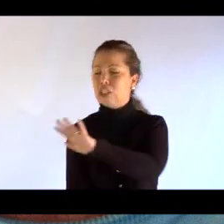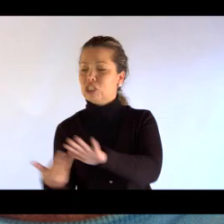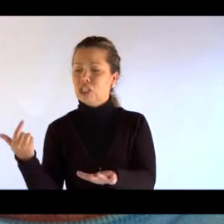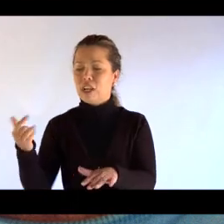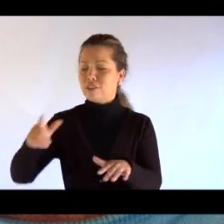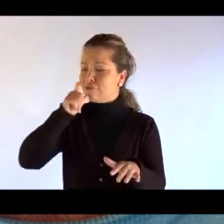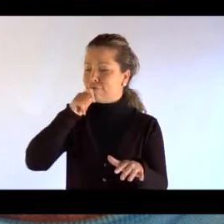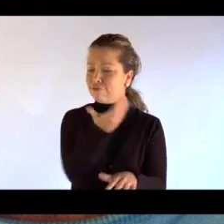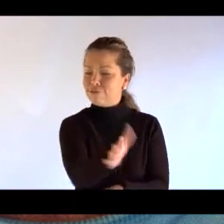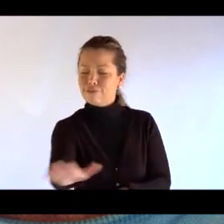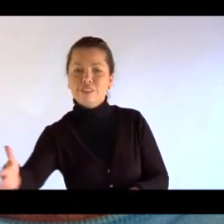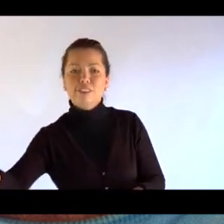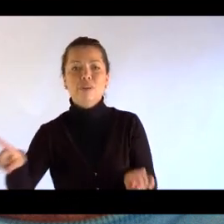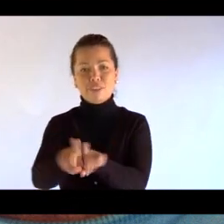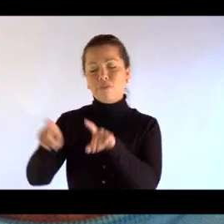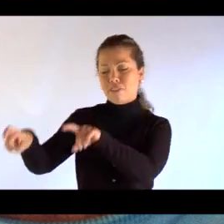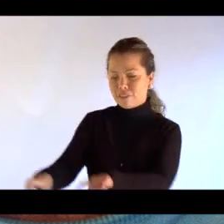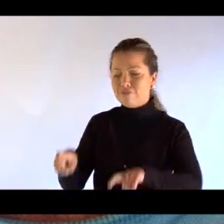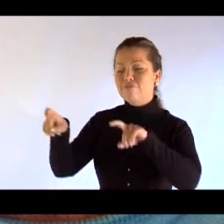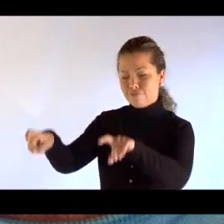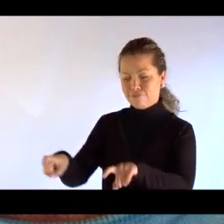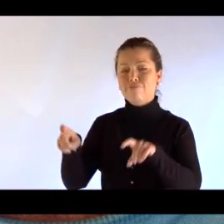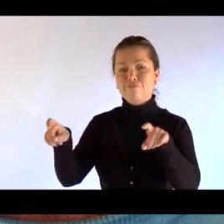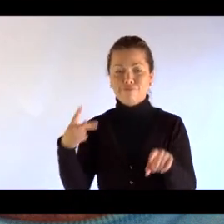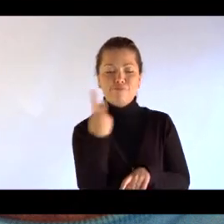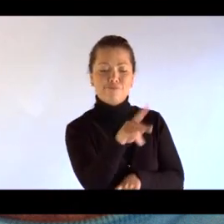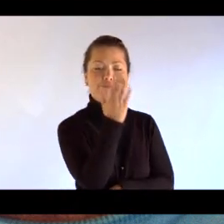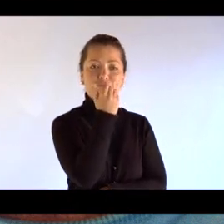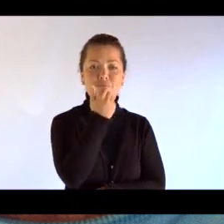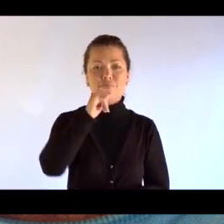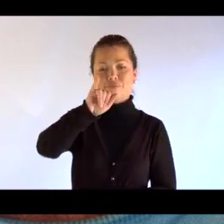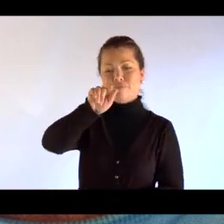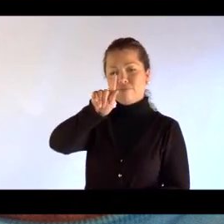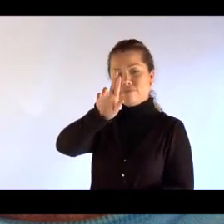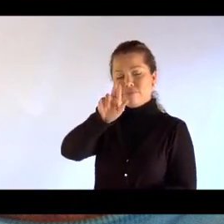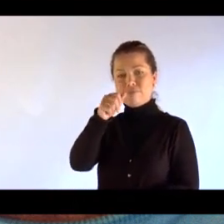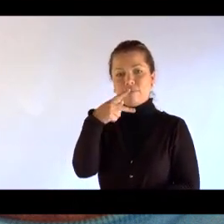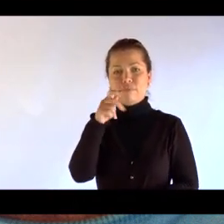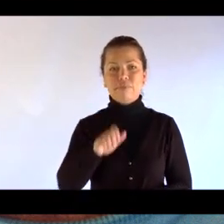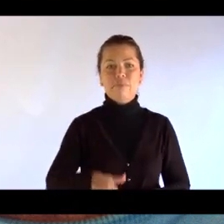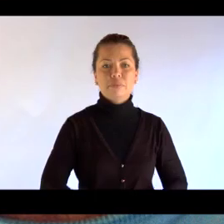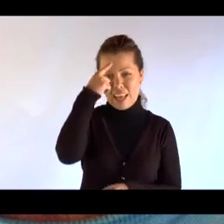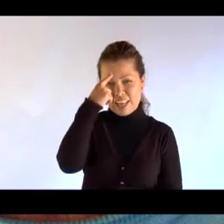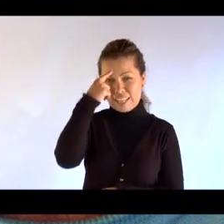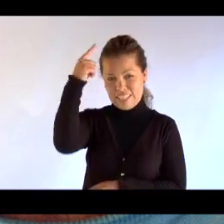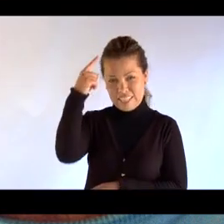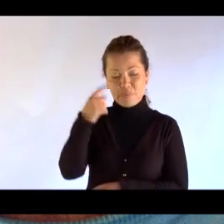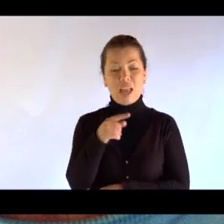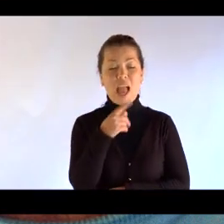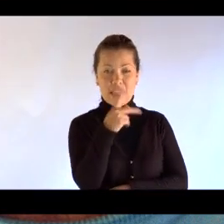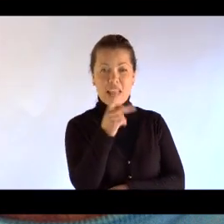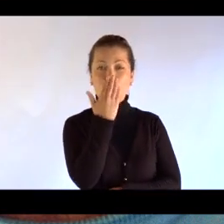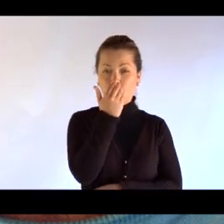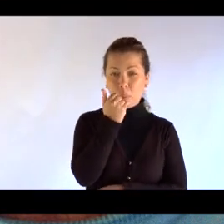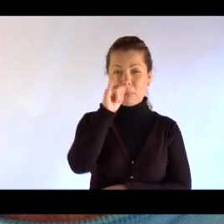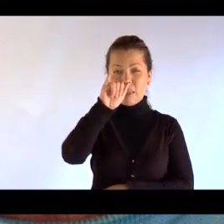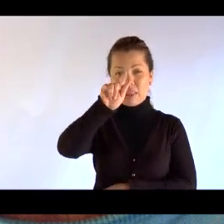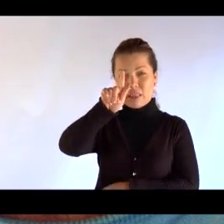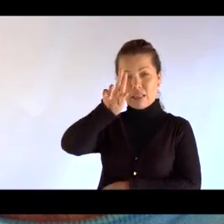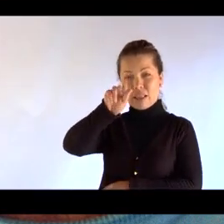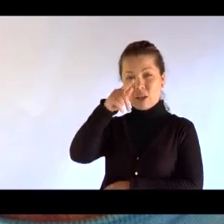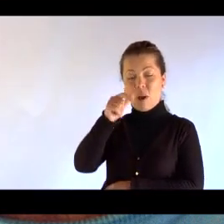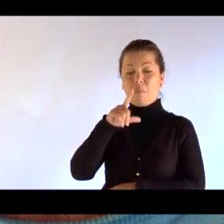e a inovação implica em transformações culturais relevantes. Neste contexto, hoje a culinária é